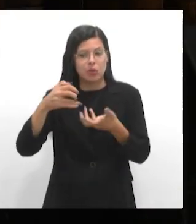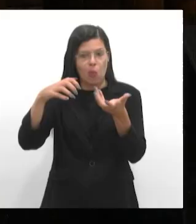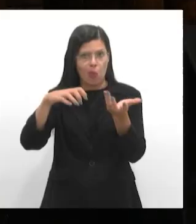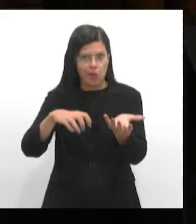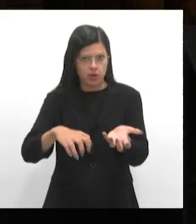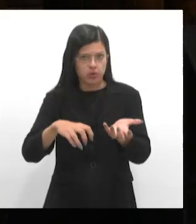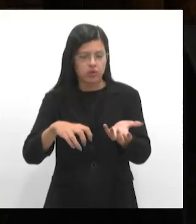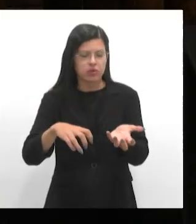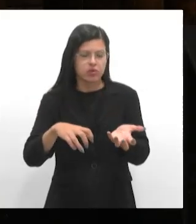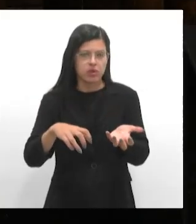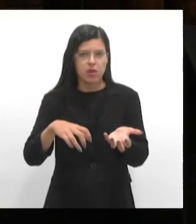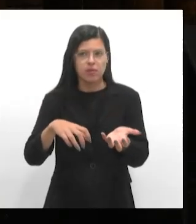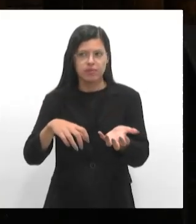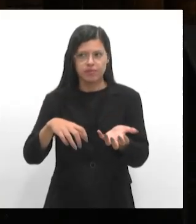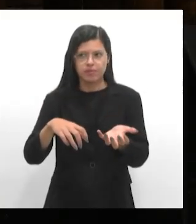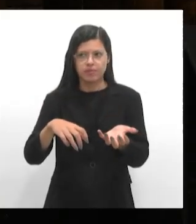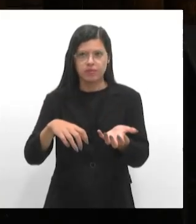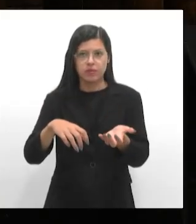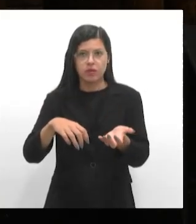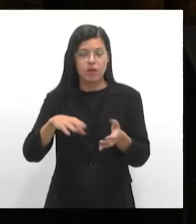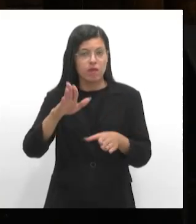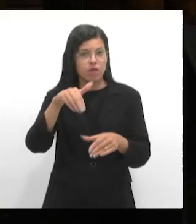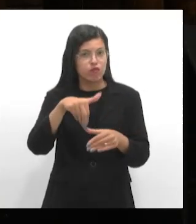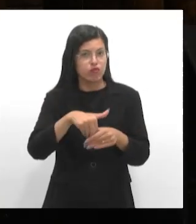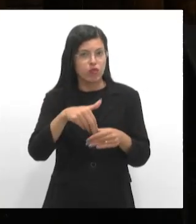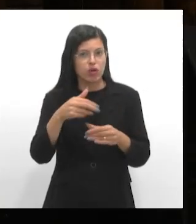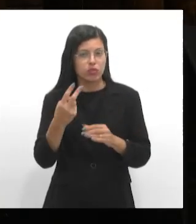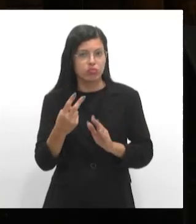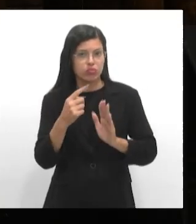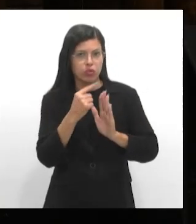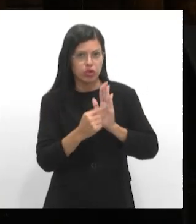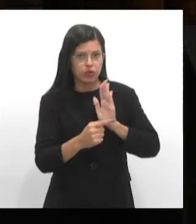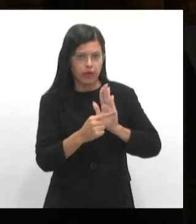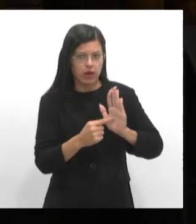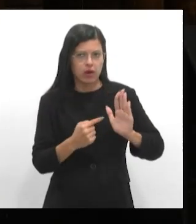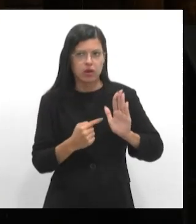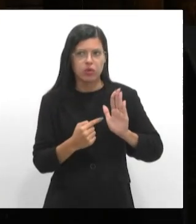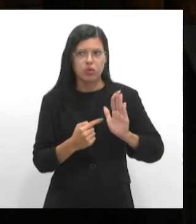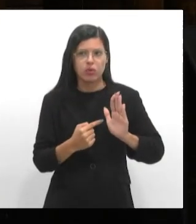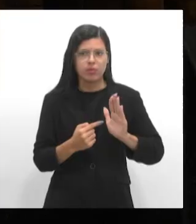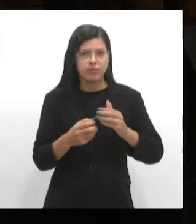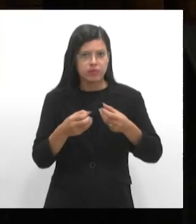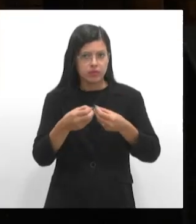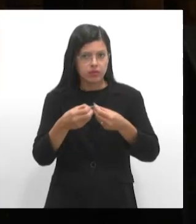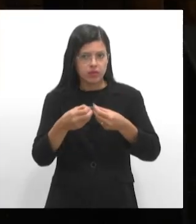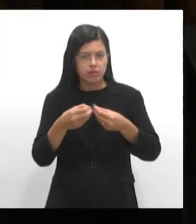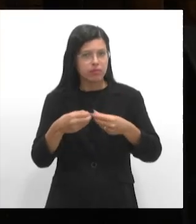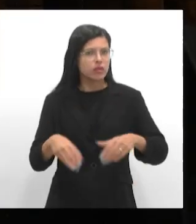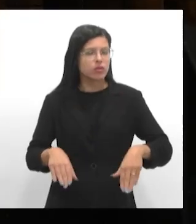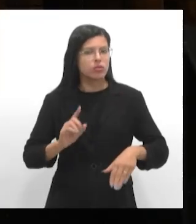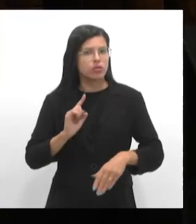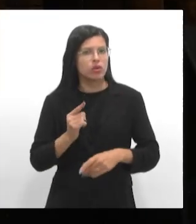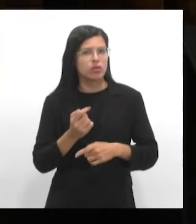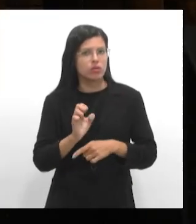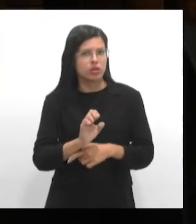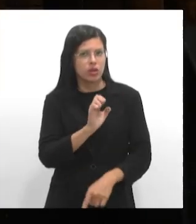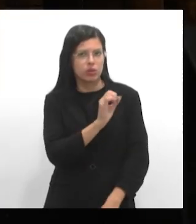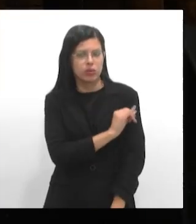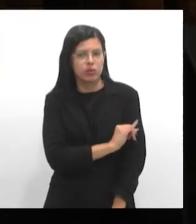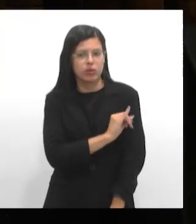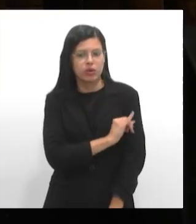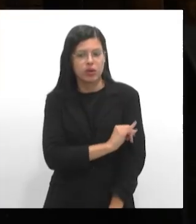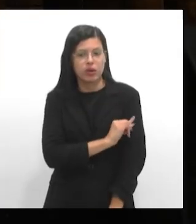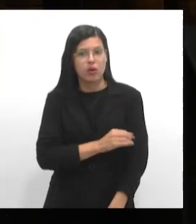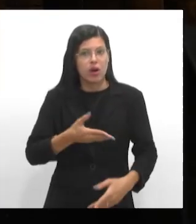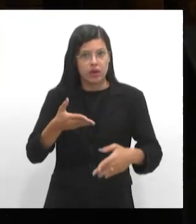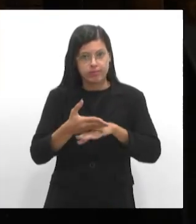Nacional vota os 2 vetos que prejudicam o nosso estado do Rio de Janeiro aderir ao